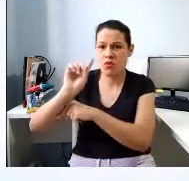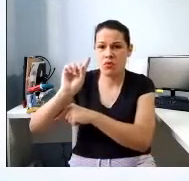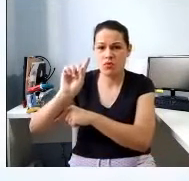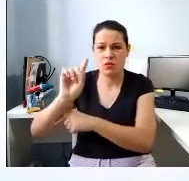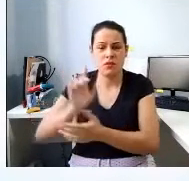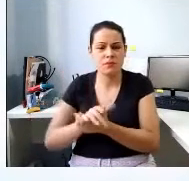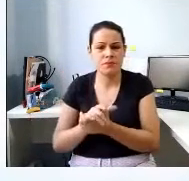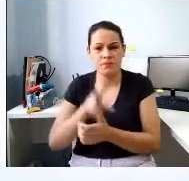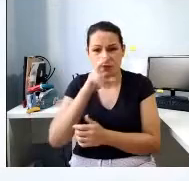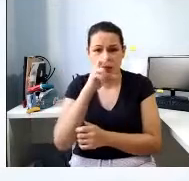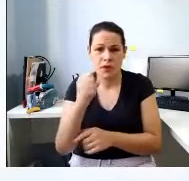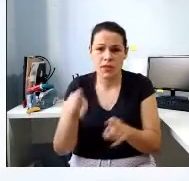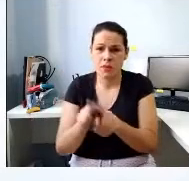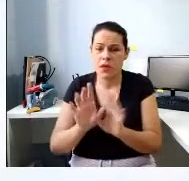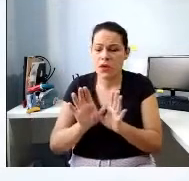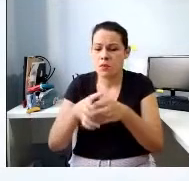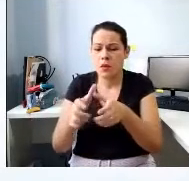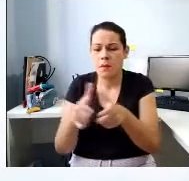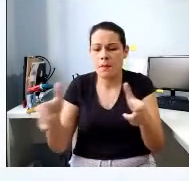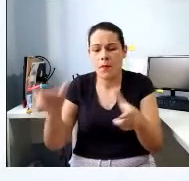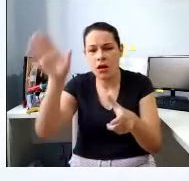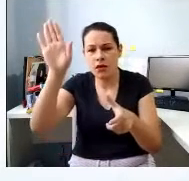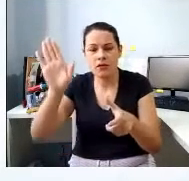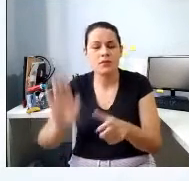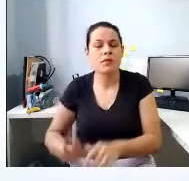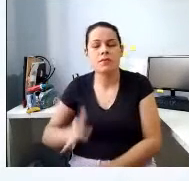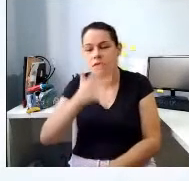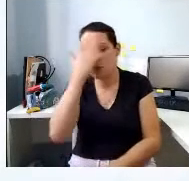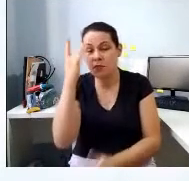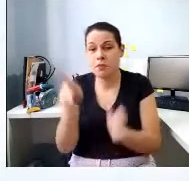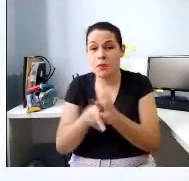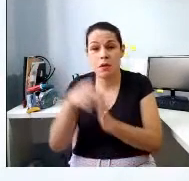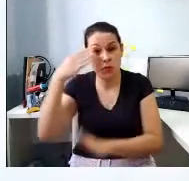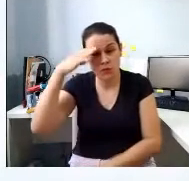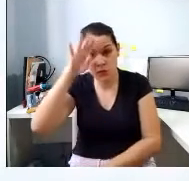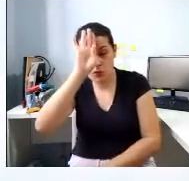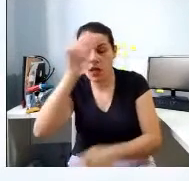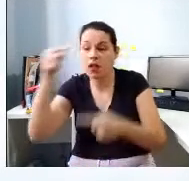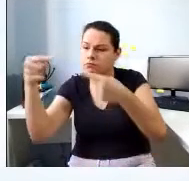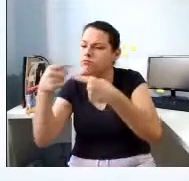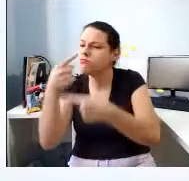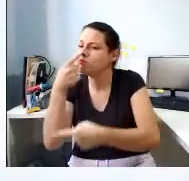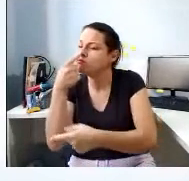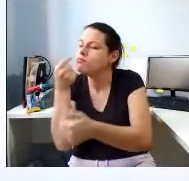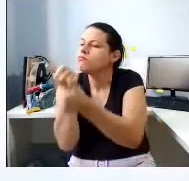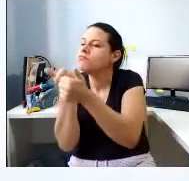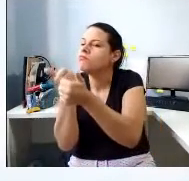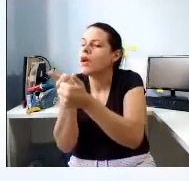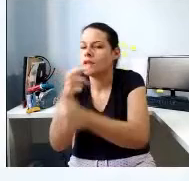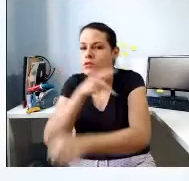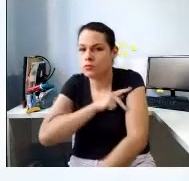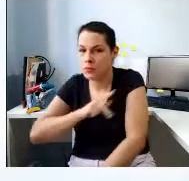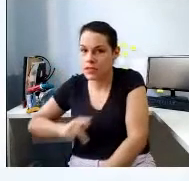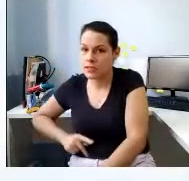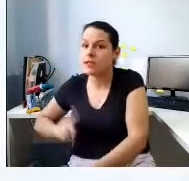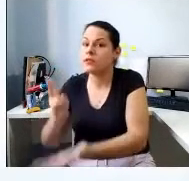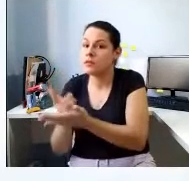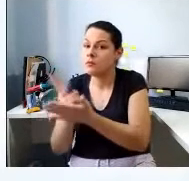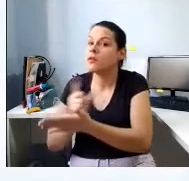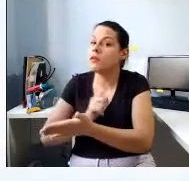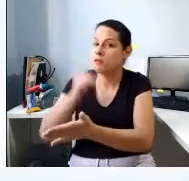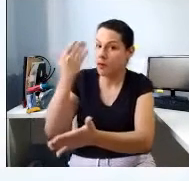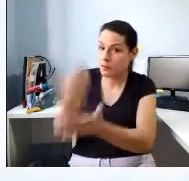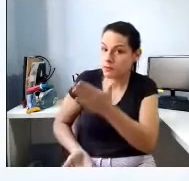claro que os candidatos vinculados ao governo Bolsonaro, ou a figura do Bolsonaro, se tiveram uma derrota